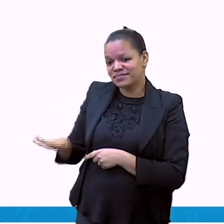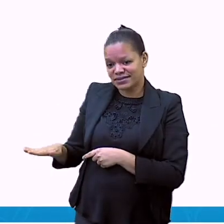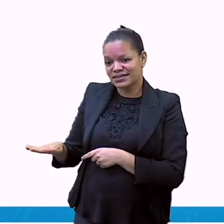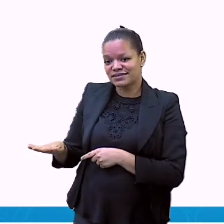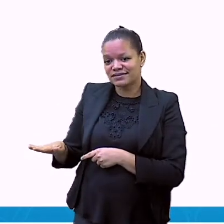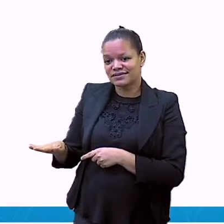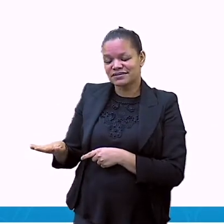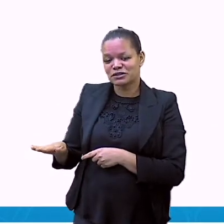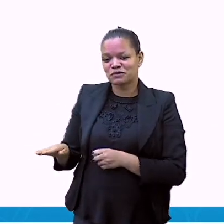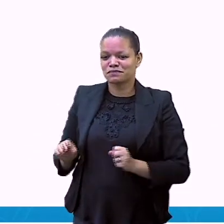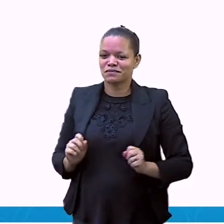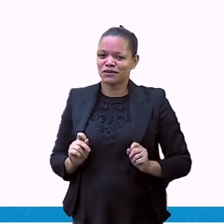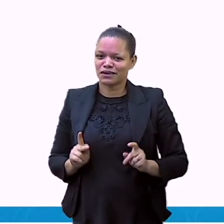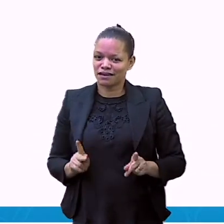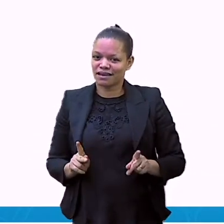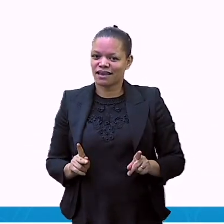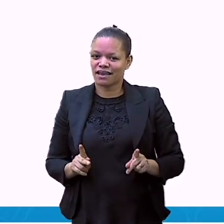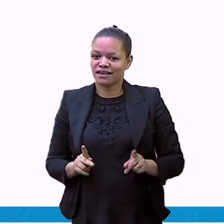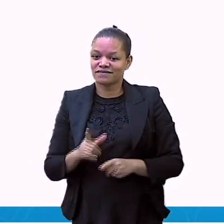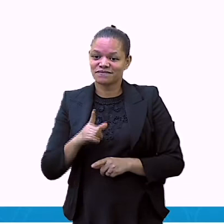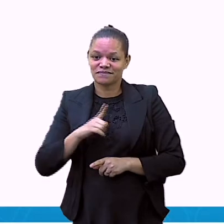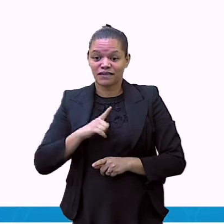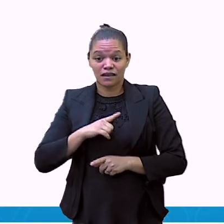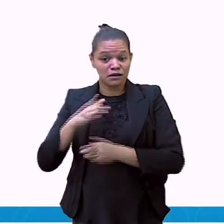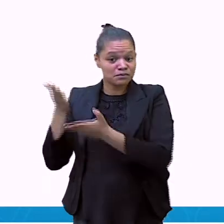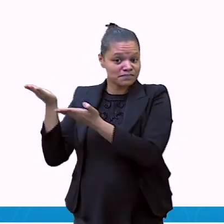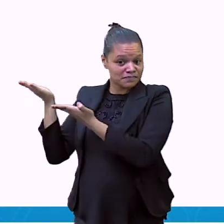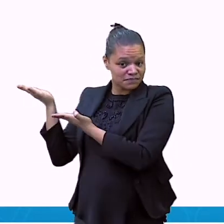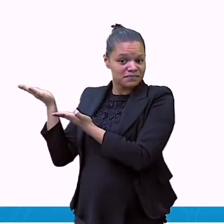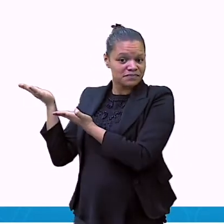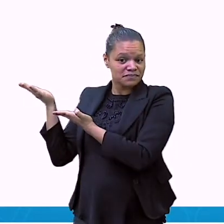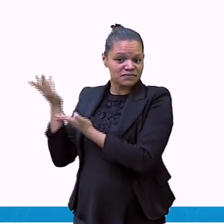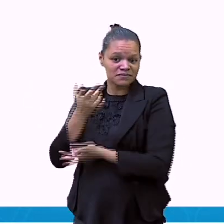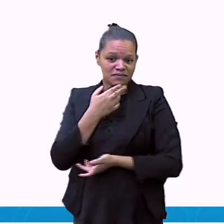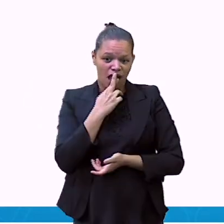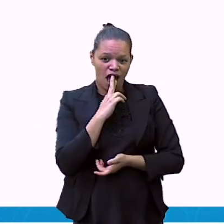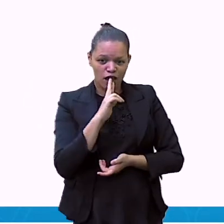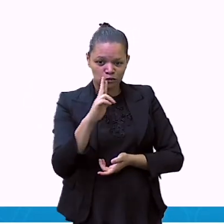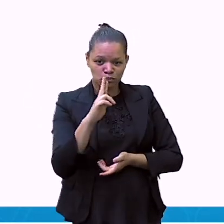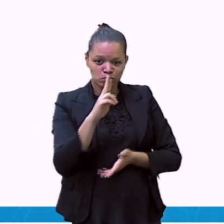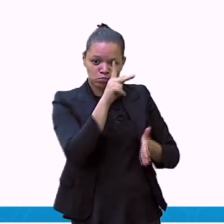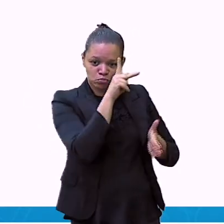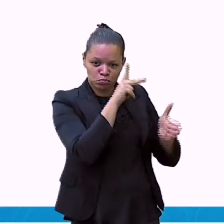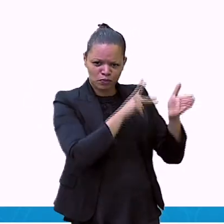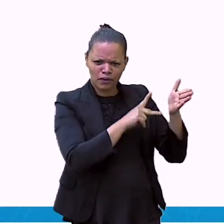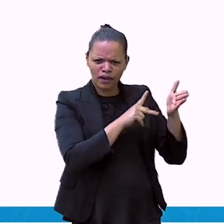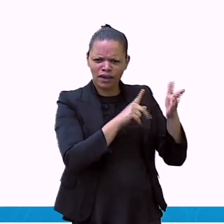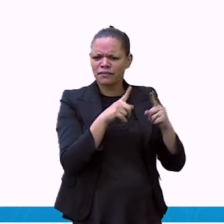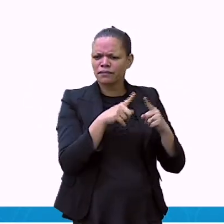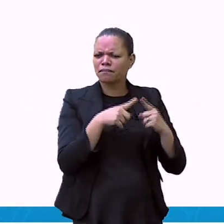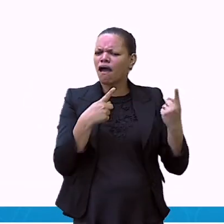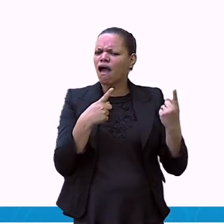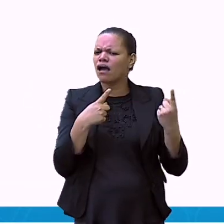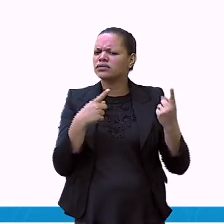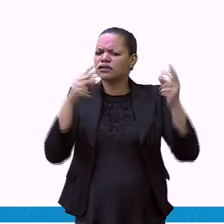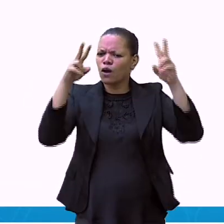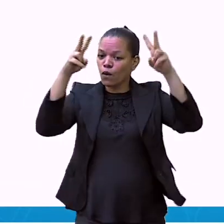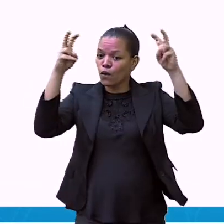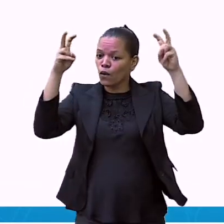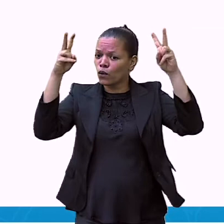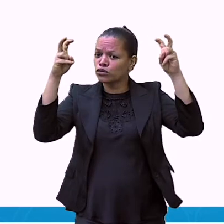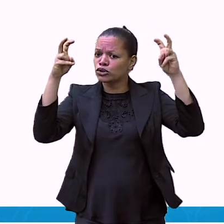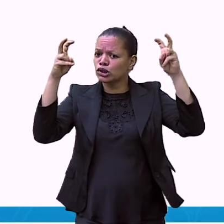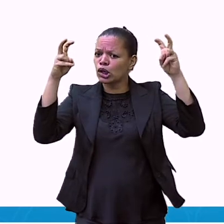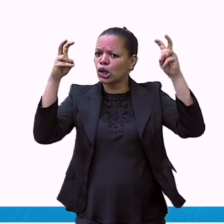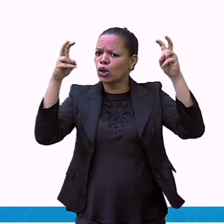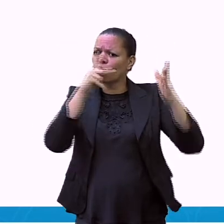temos aí essas opções que ele deu no poema. Qual é o título do poema? É a nossa pergunta